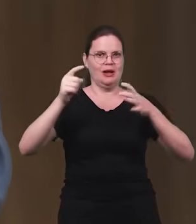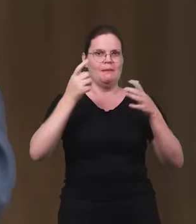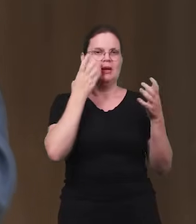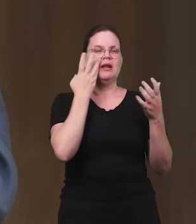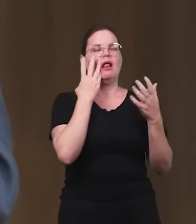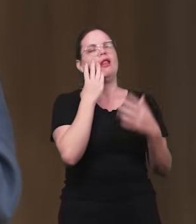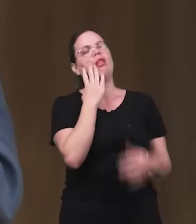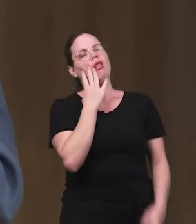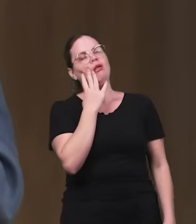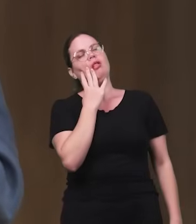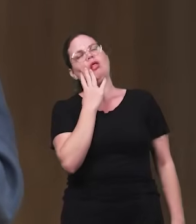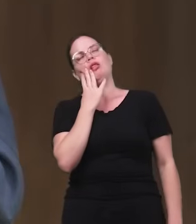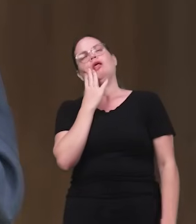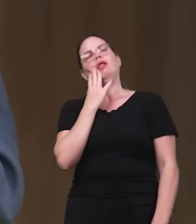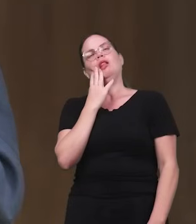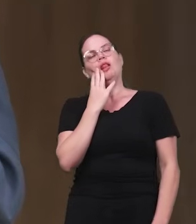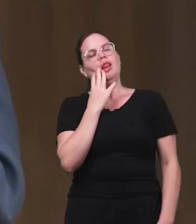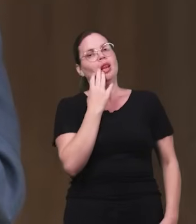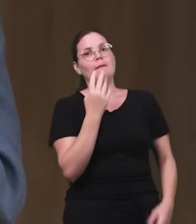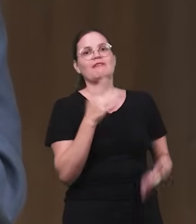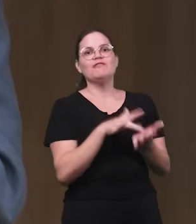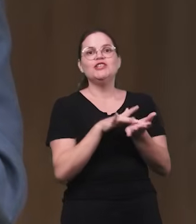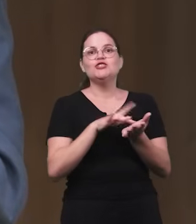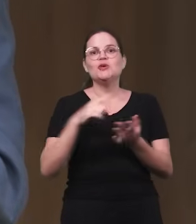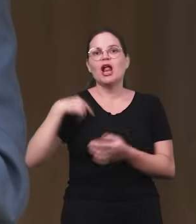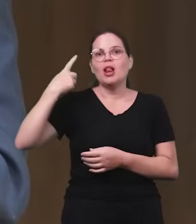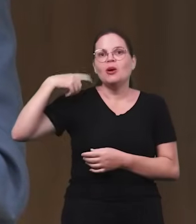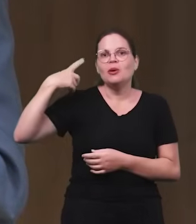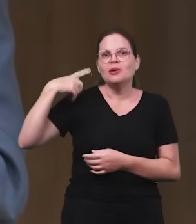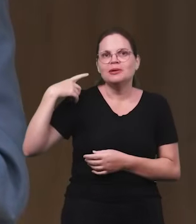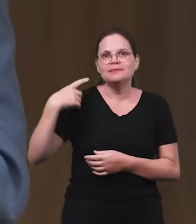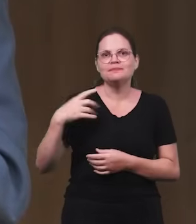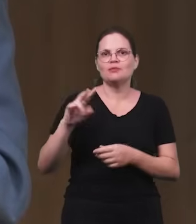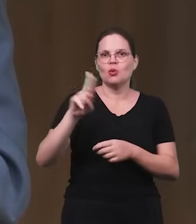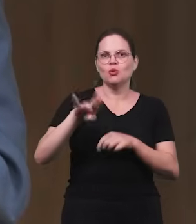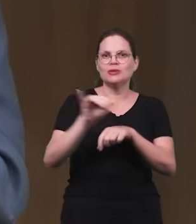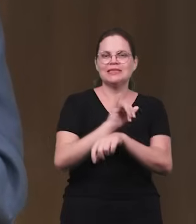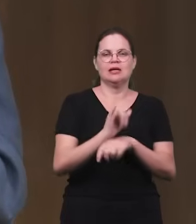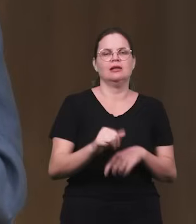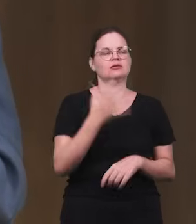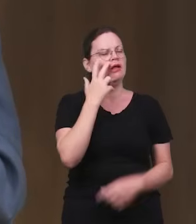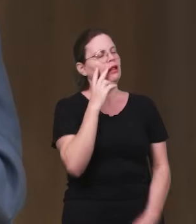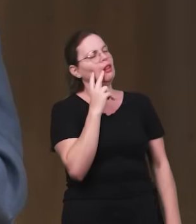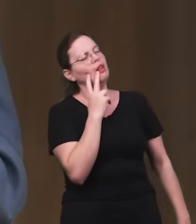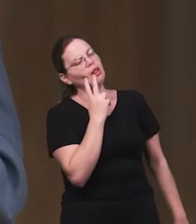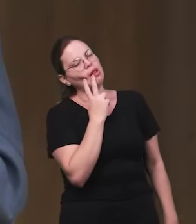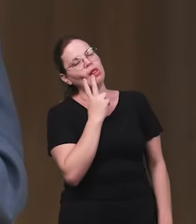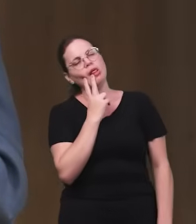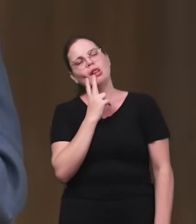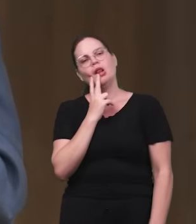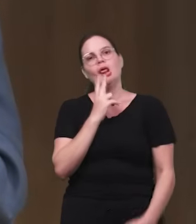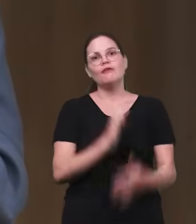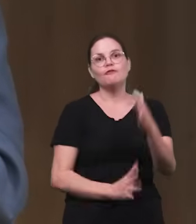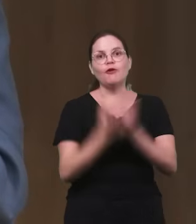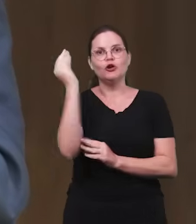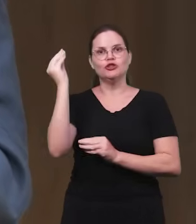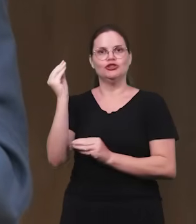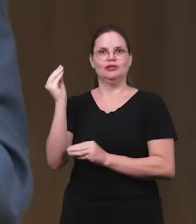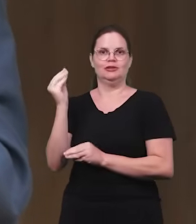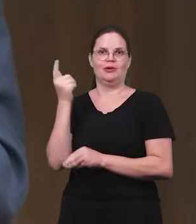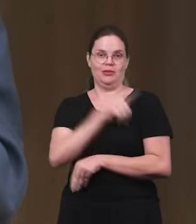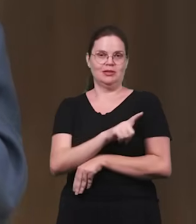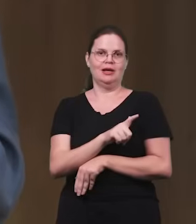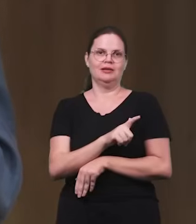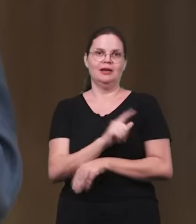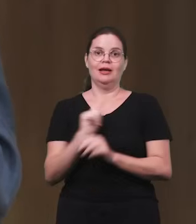se faz, né, de louco e, usando essa estratégia, ele consegue escapar. E